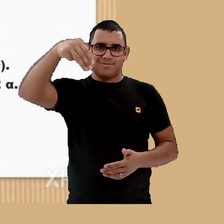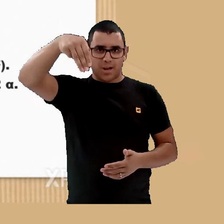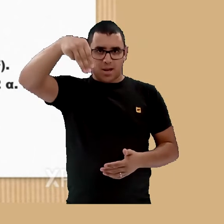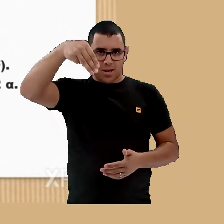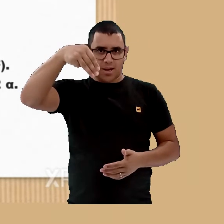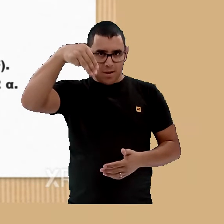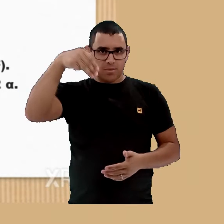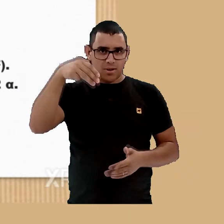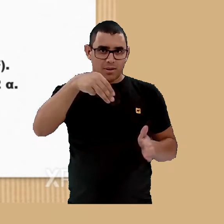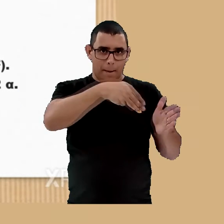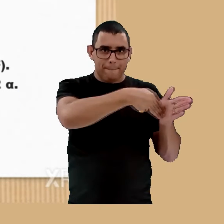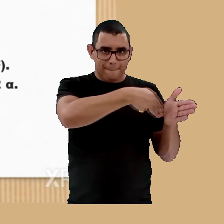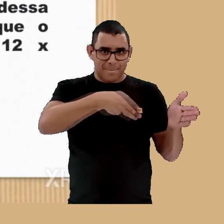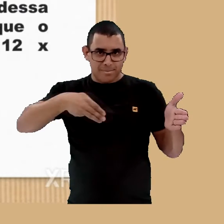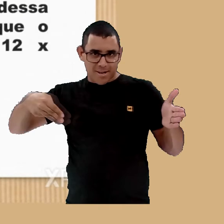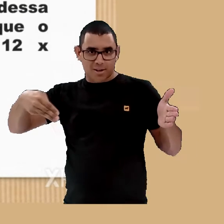de área.